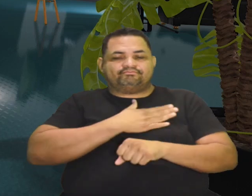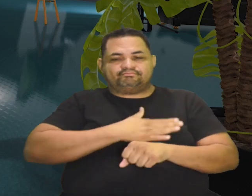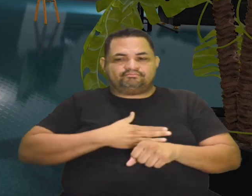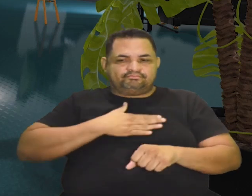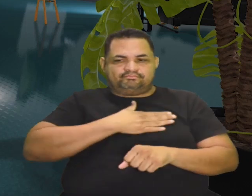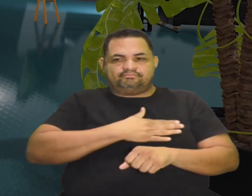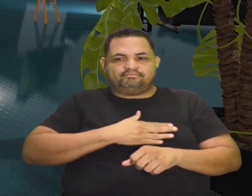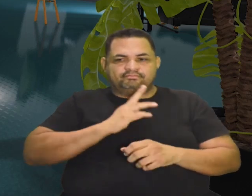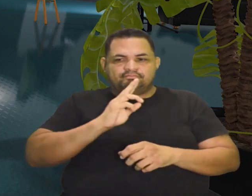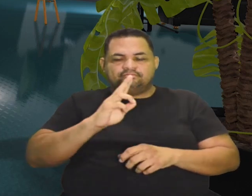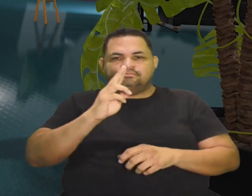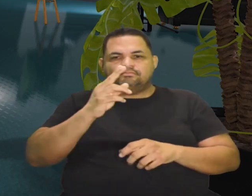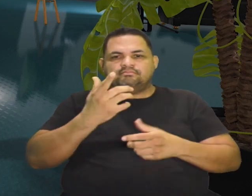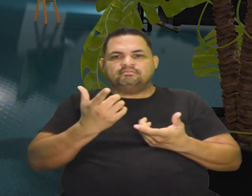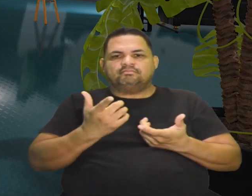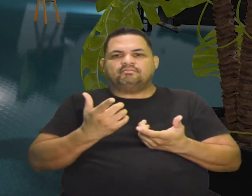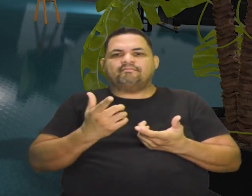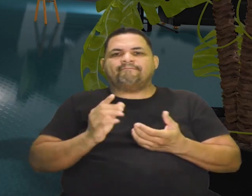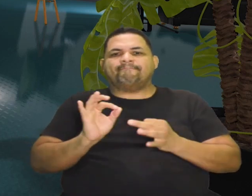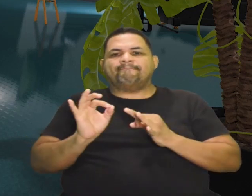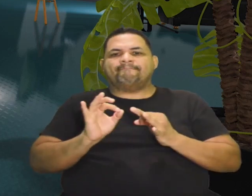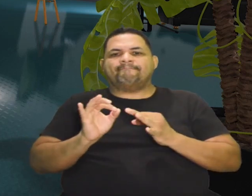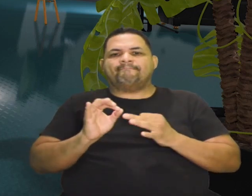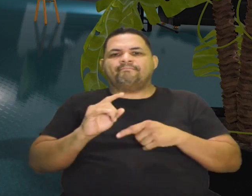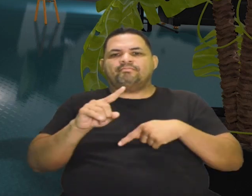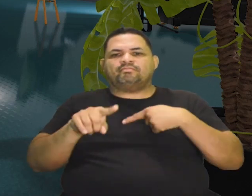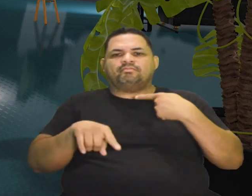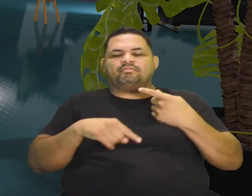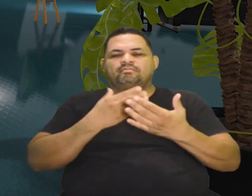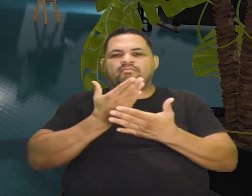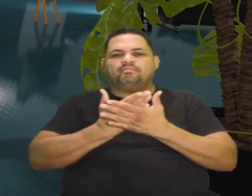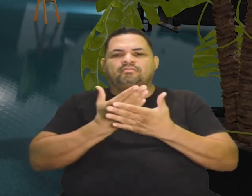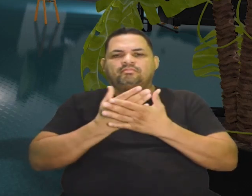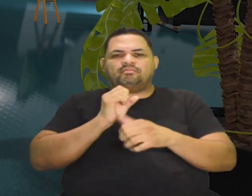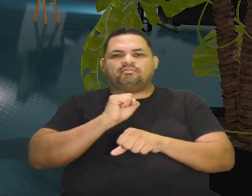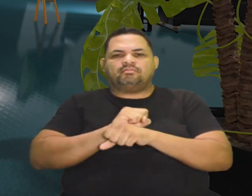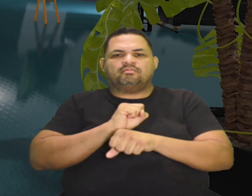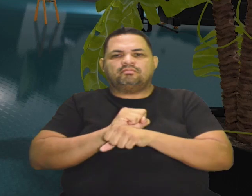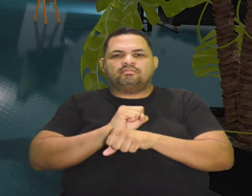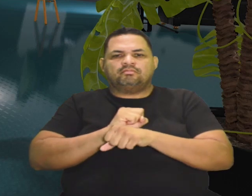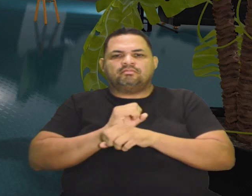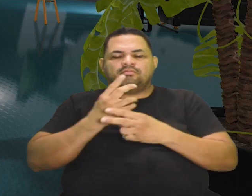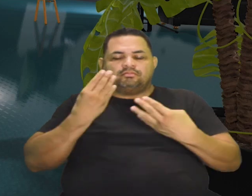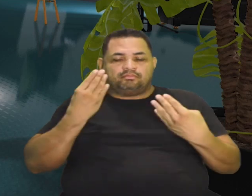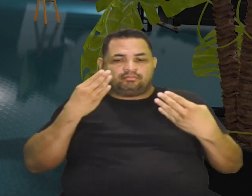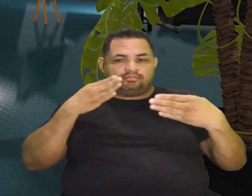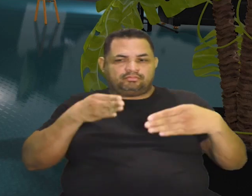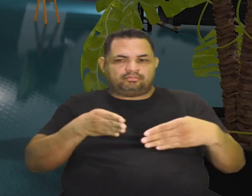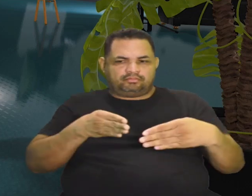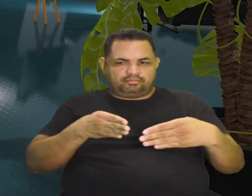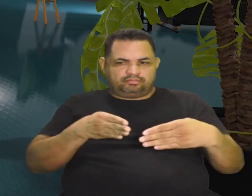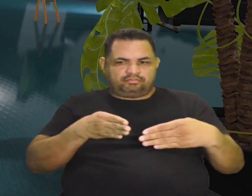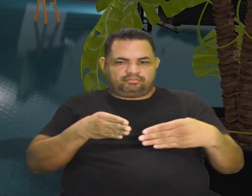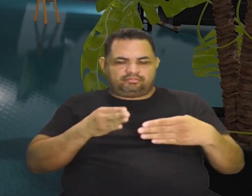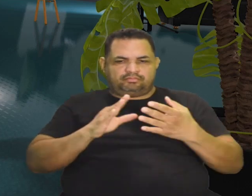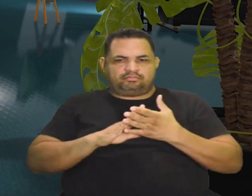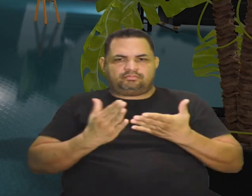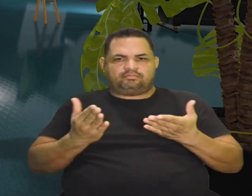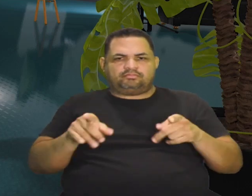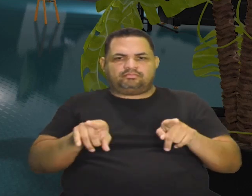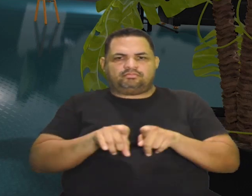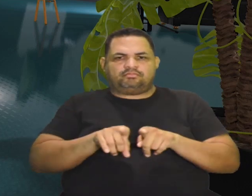aula e continuamos, então, aí nas próximas aulas. Espero que vocês estejam focados e